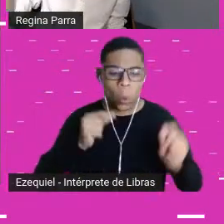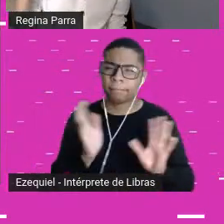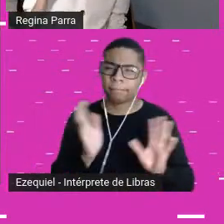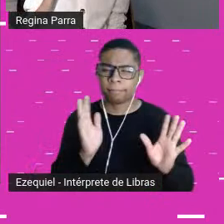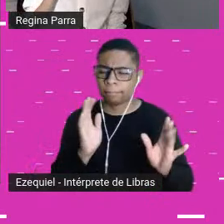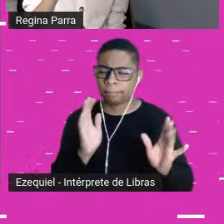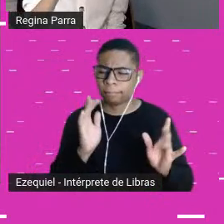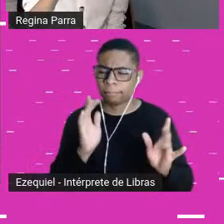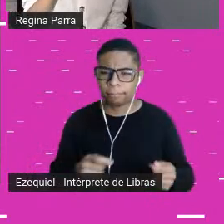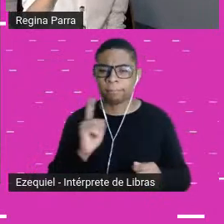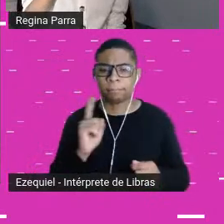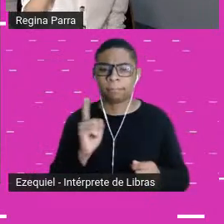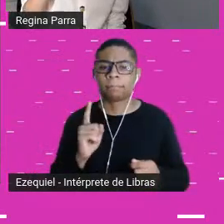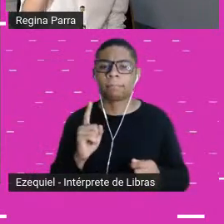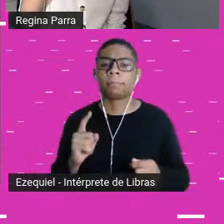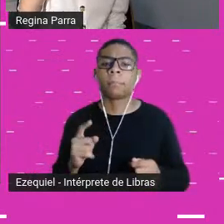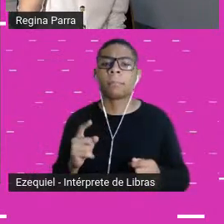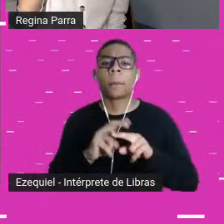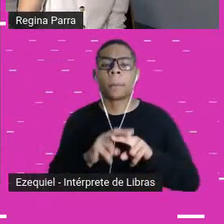é isso,